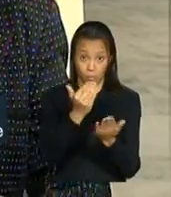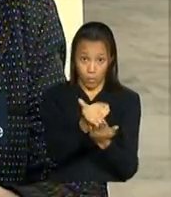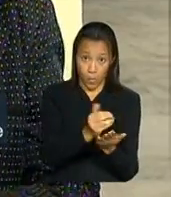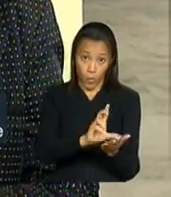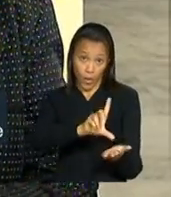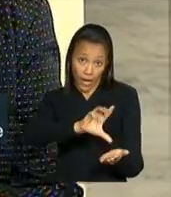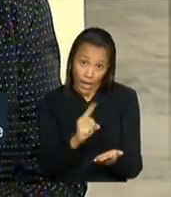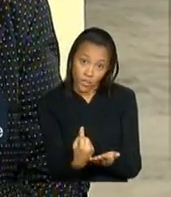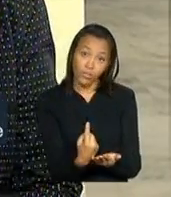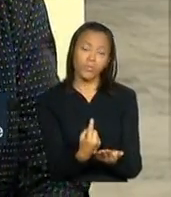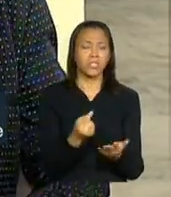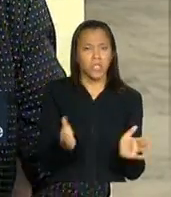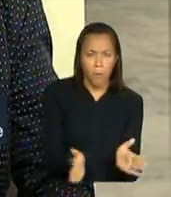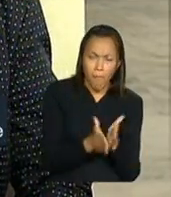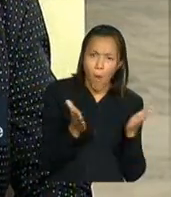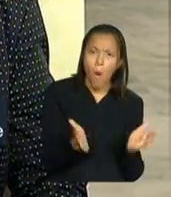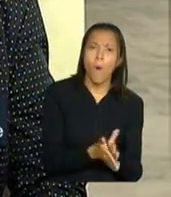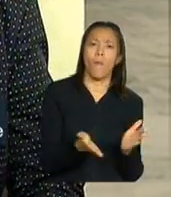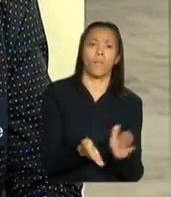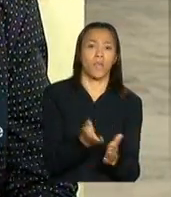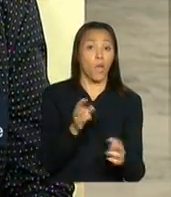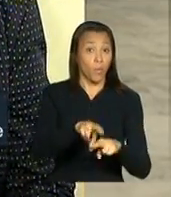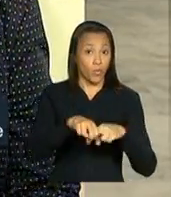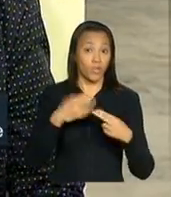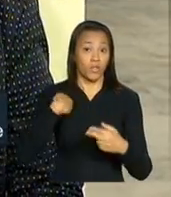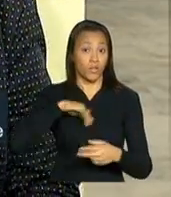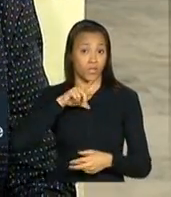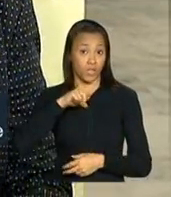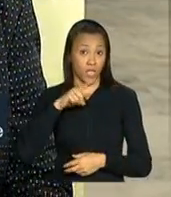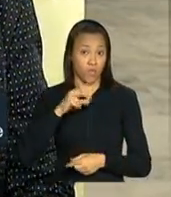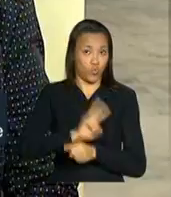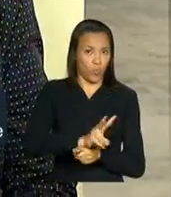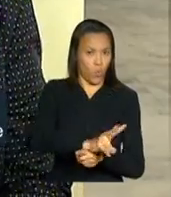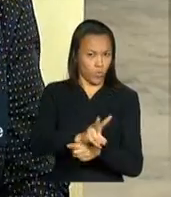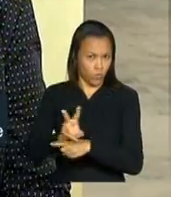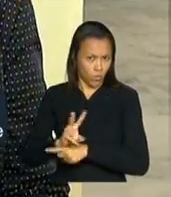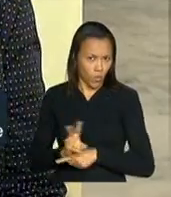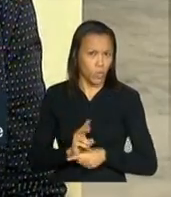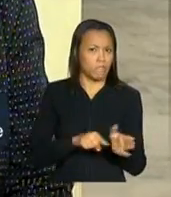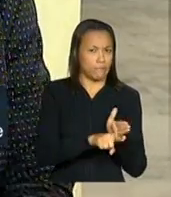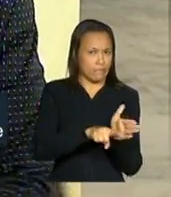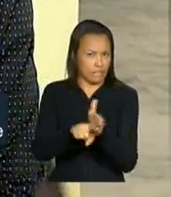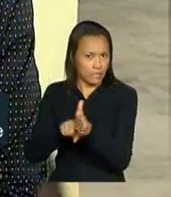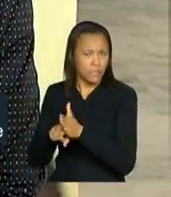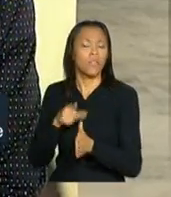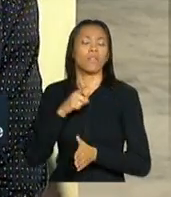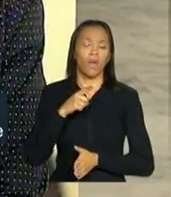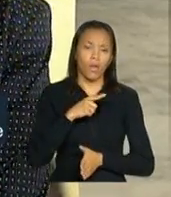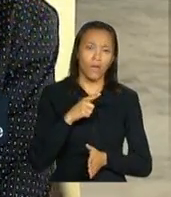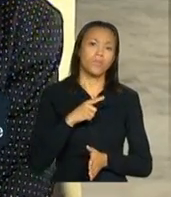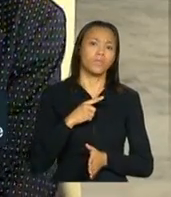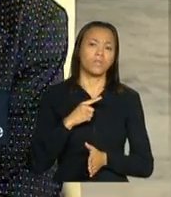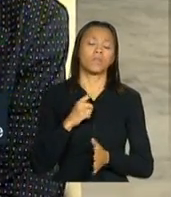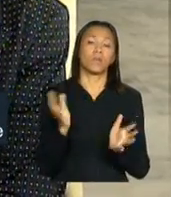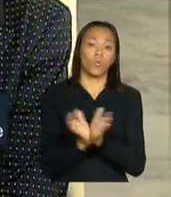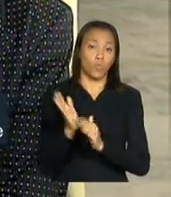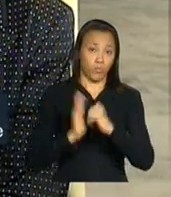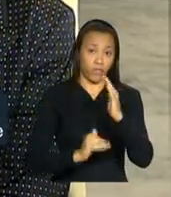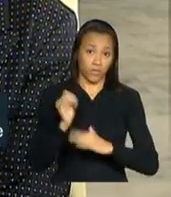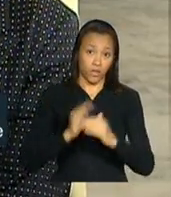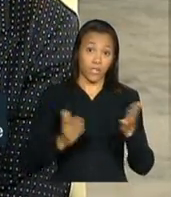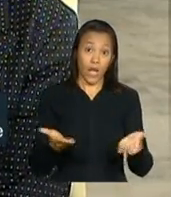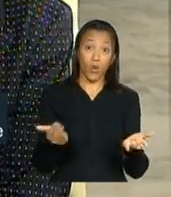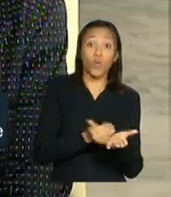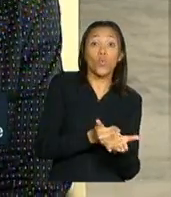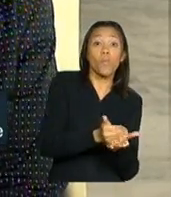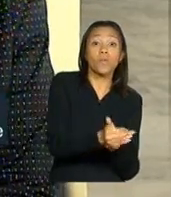cadastro único seja pobre mesmo para isso nós temos todo um monitoramento um trabalho fiscalização e estamos agora Iniciando um trabalho com os